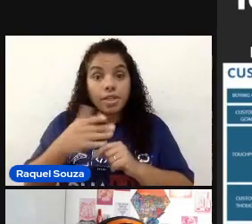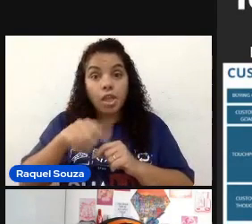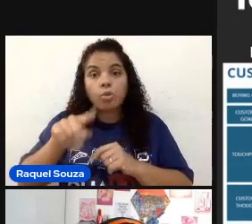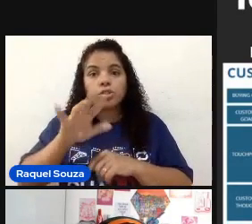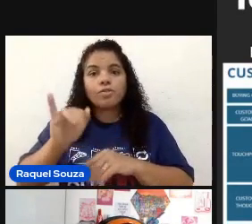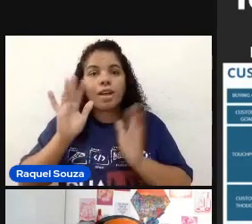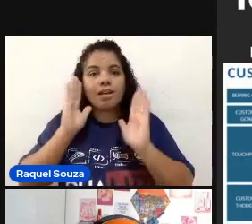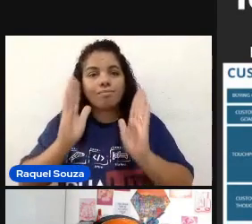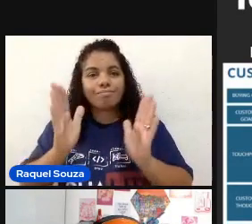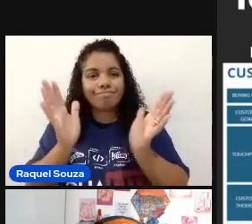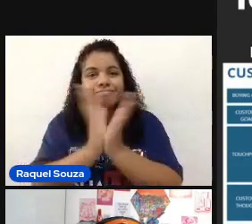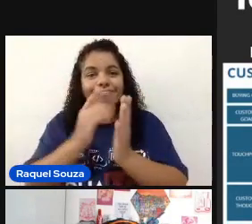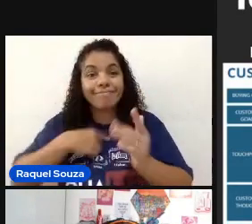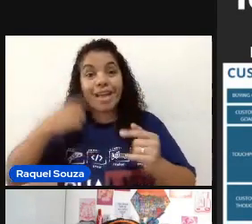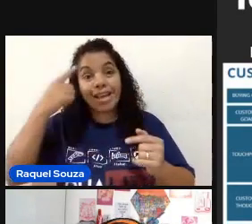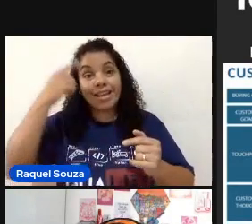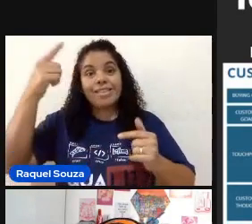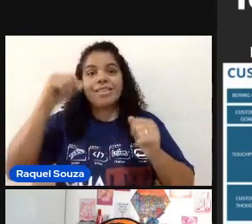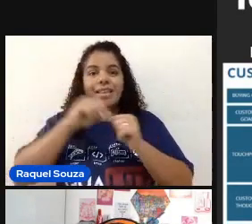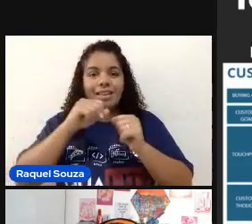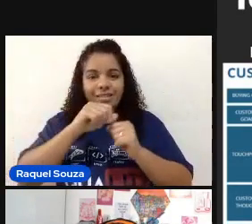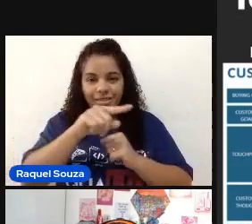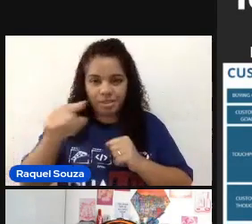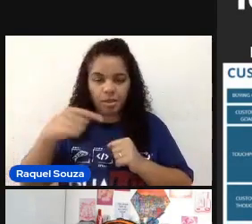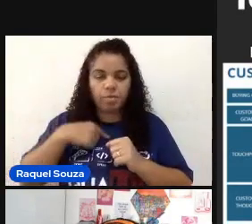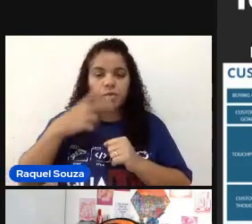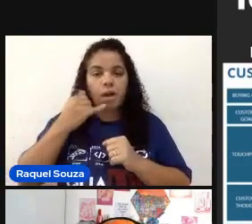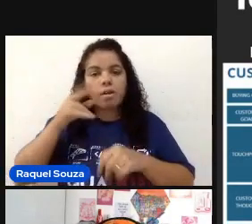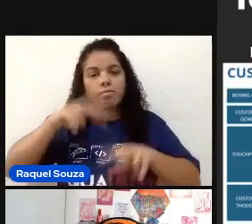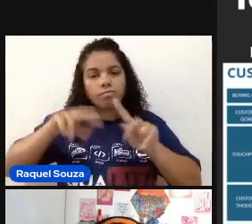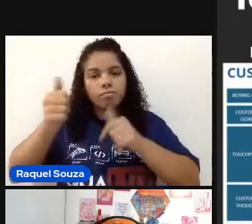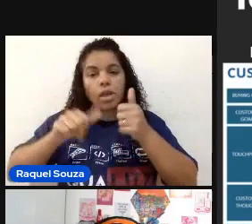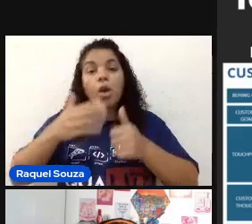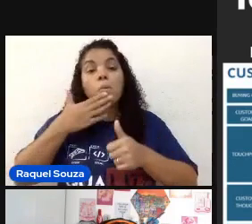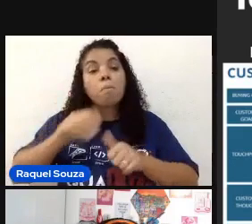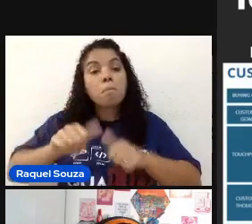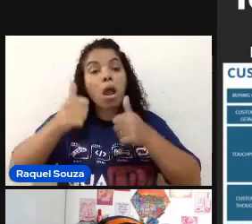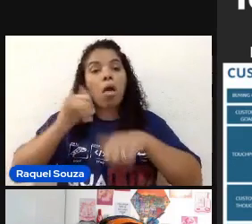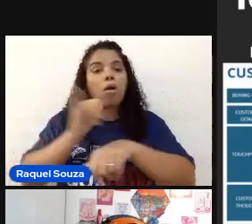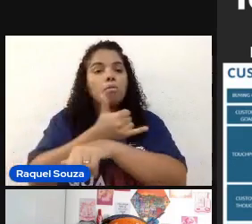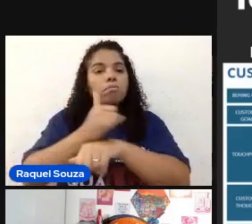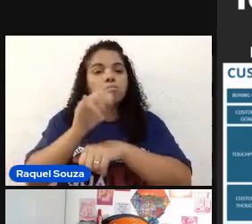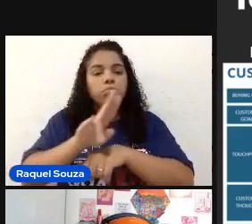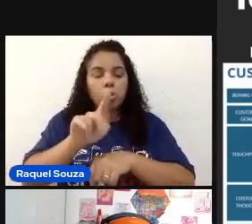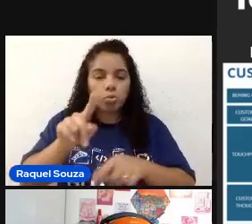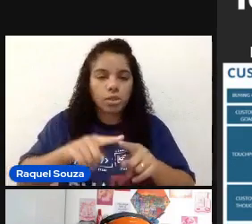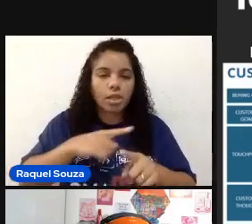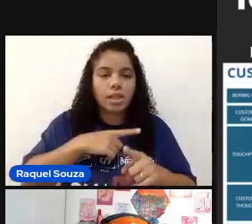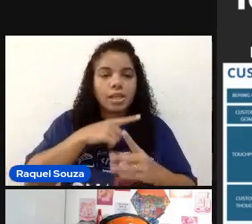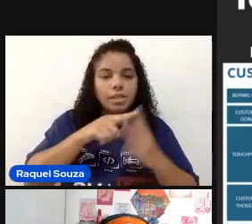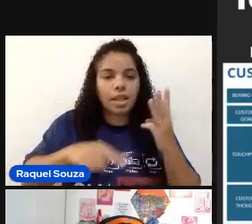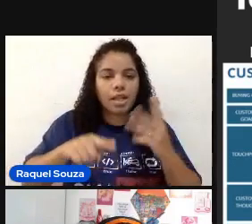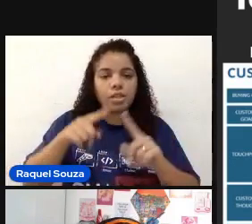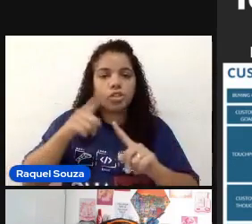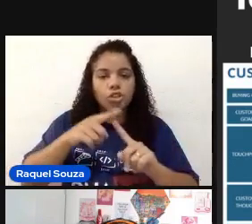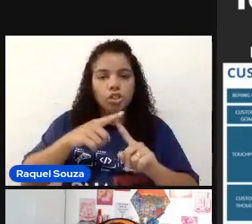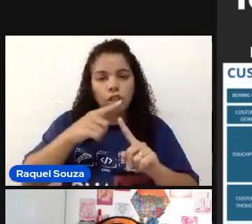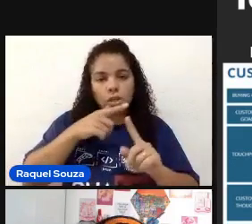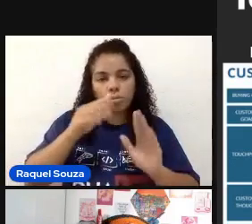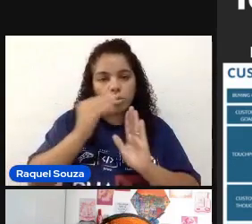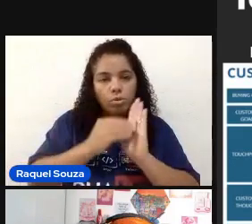parte de idealização. Então, a gente vai analisar qual a melhor estratégia para usar. E nós temos 3 tipos de abordagem que eu trouxe